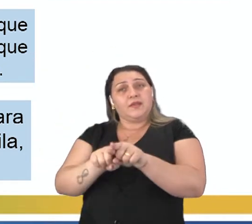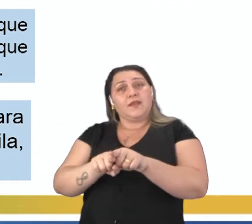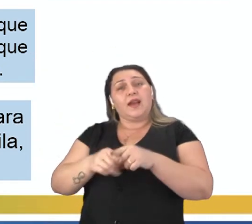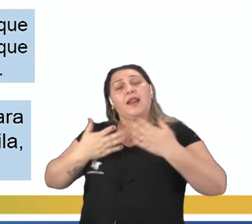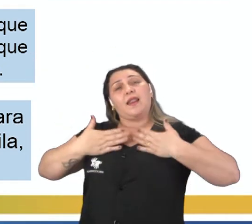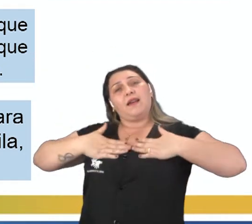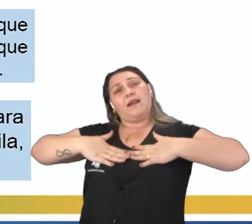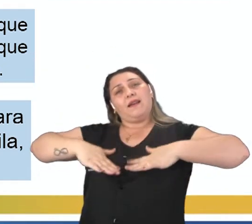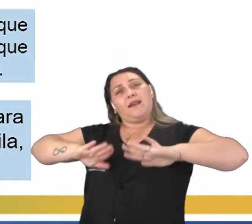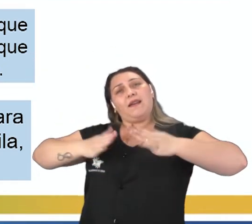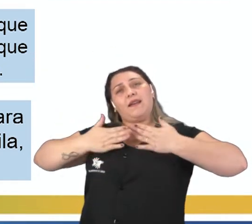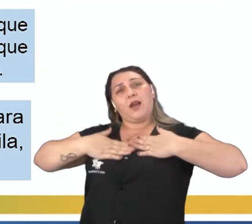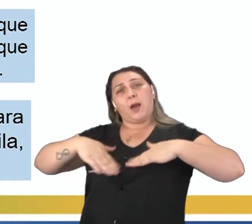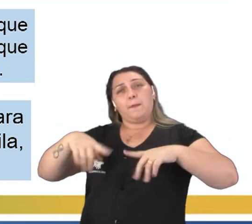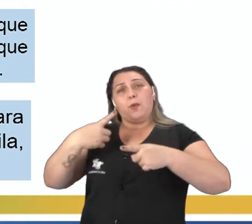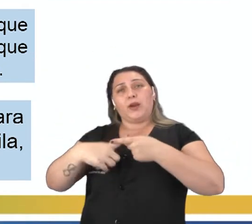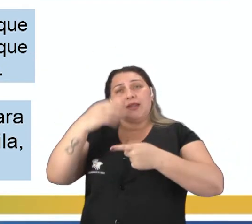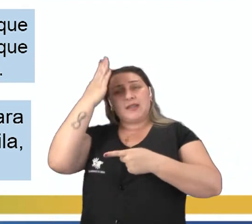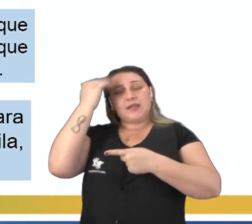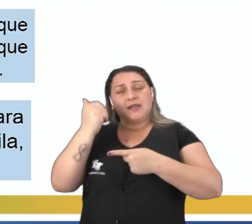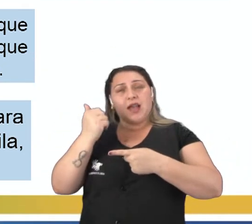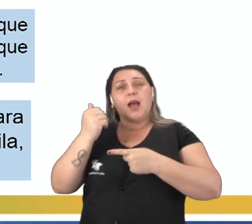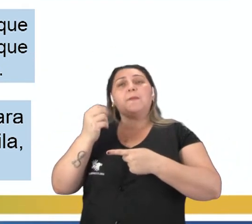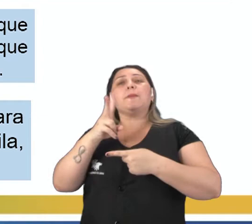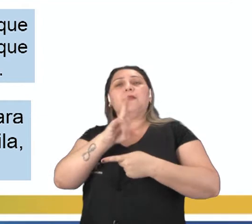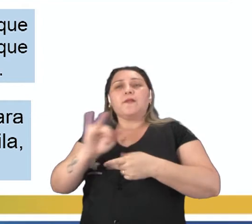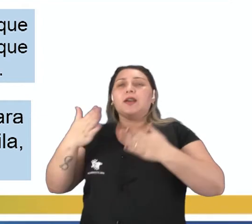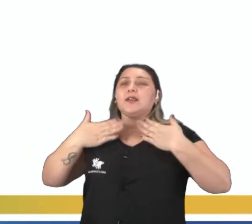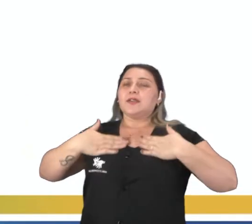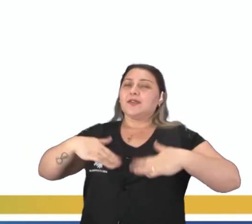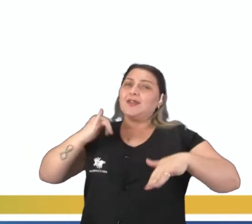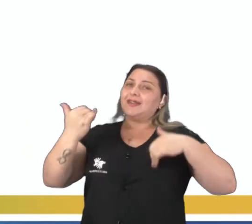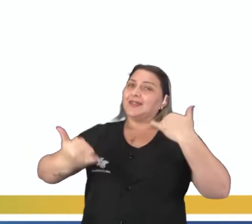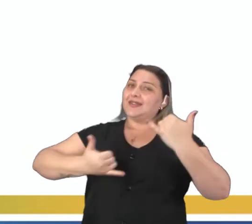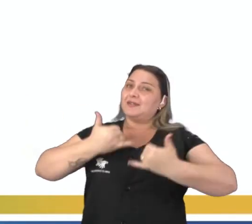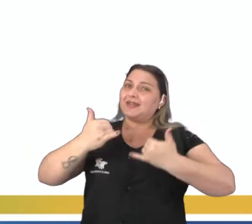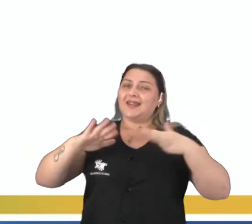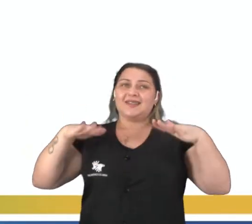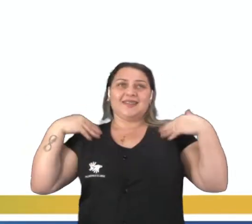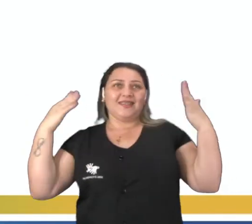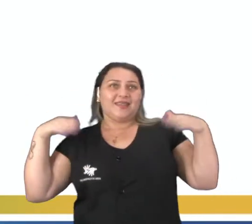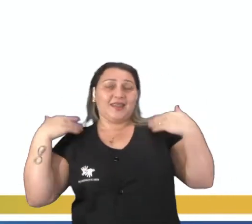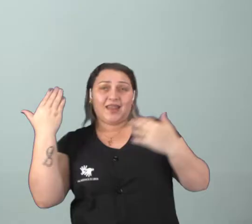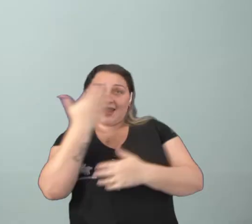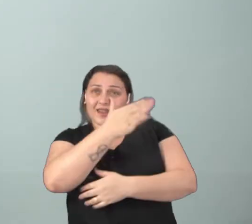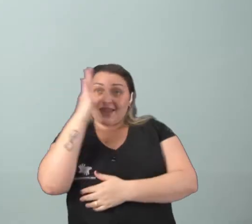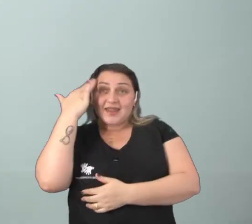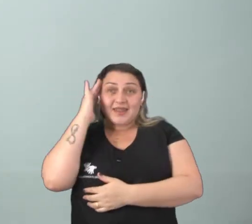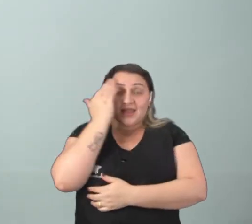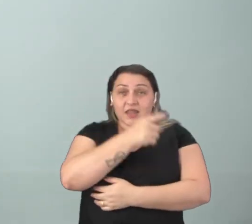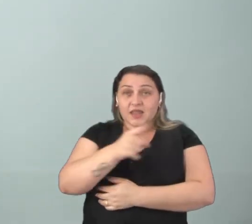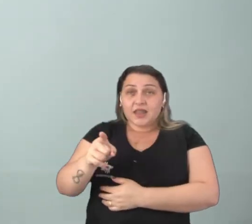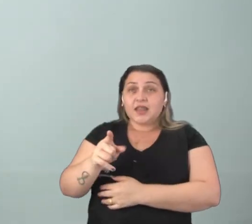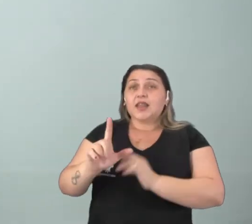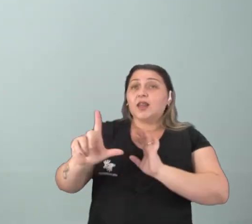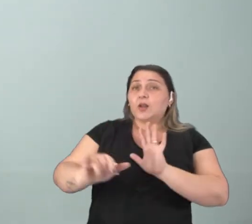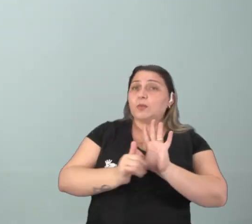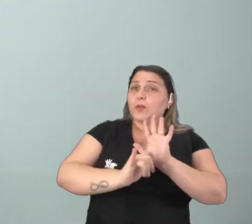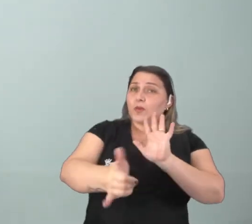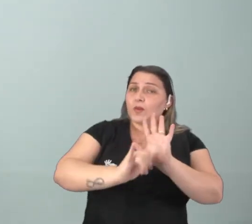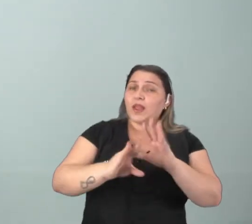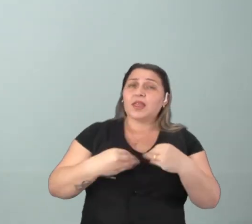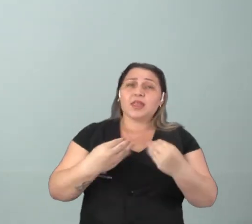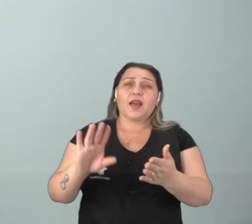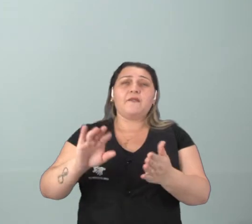ficar tranquila, pois sabe que vai descansar, que vai se divertir. Entenderam, gente, sobre esse microconto, como ele